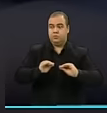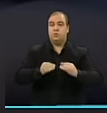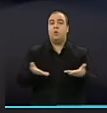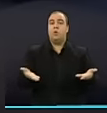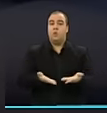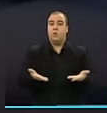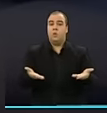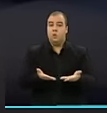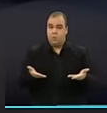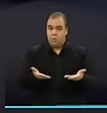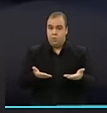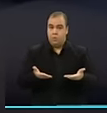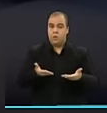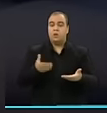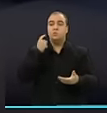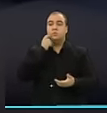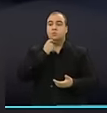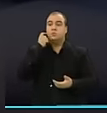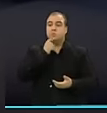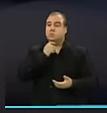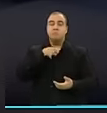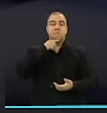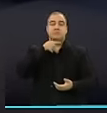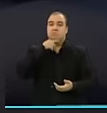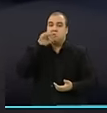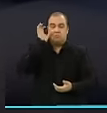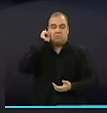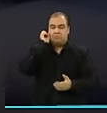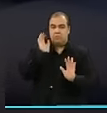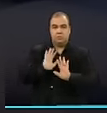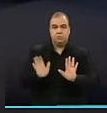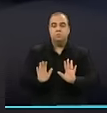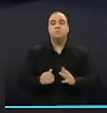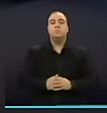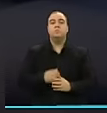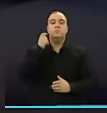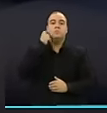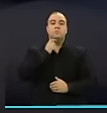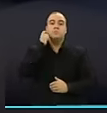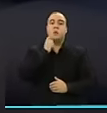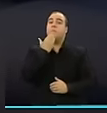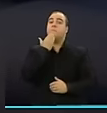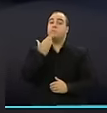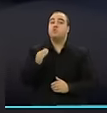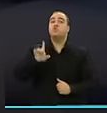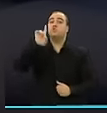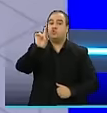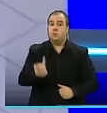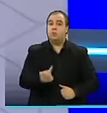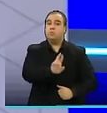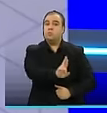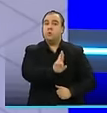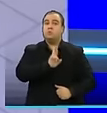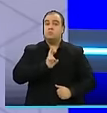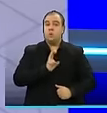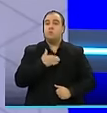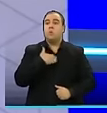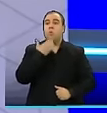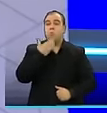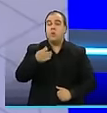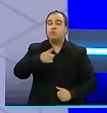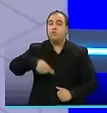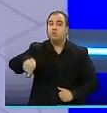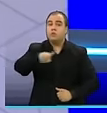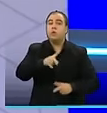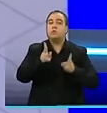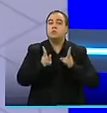É só porra. É ringue. Aê! Deixa os caras sair na mão. Não, deixa os caras sair na mão. Tira o microfone e,